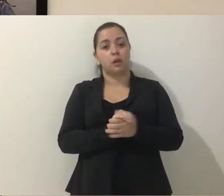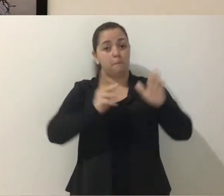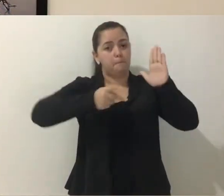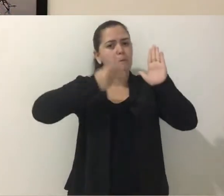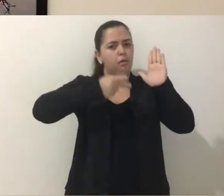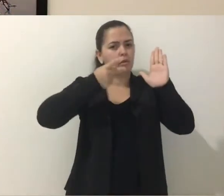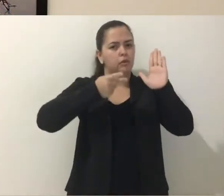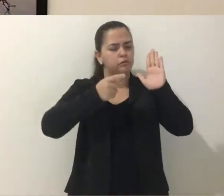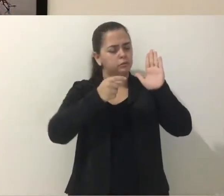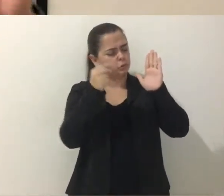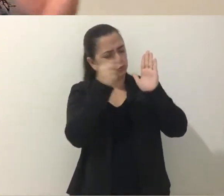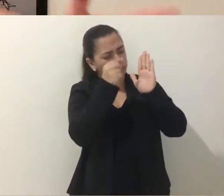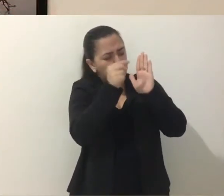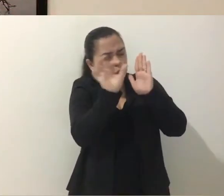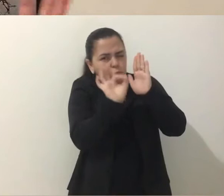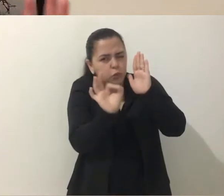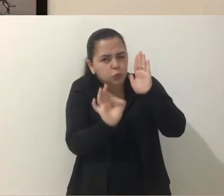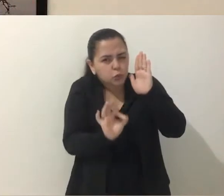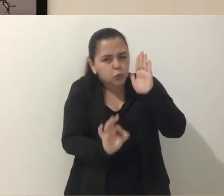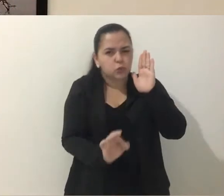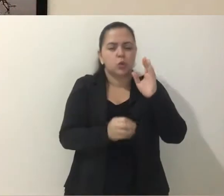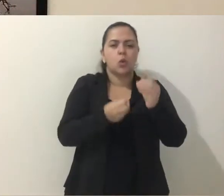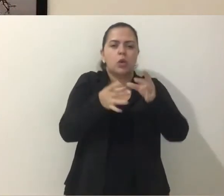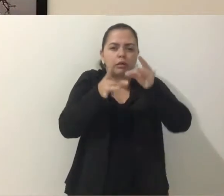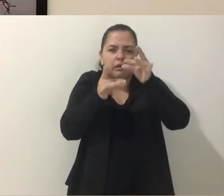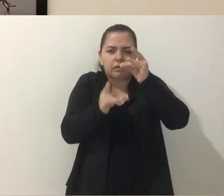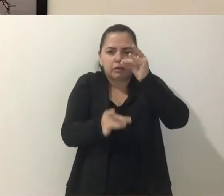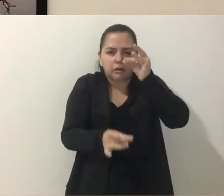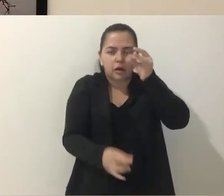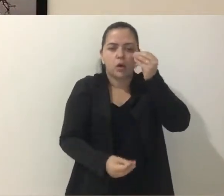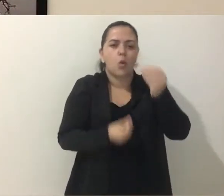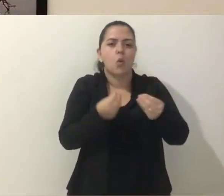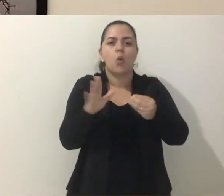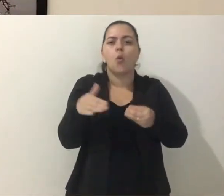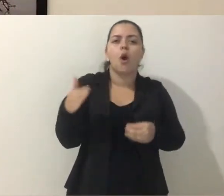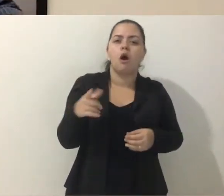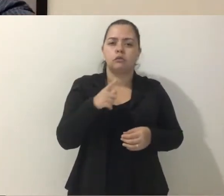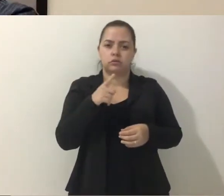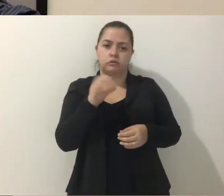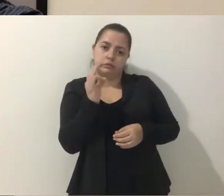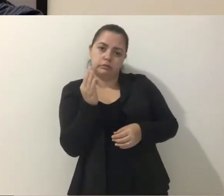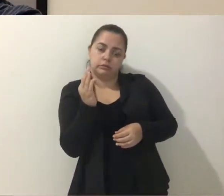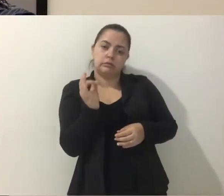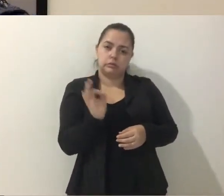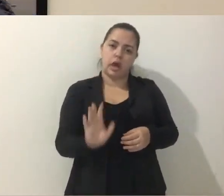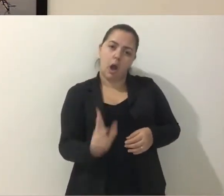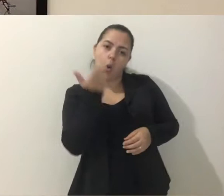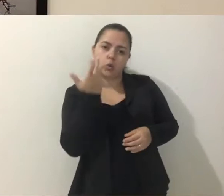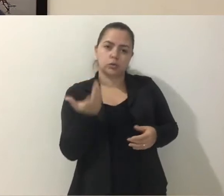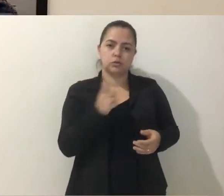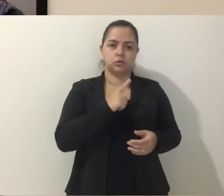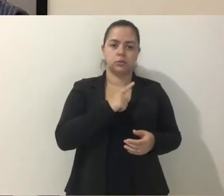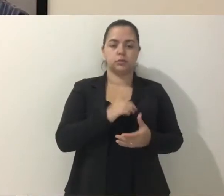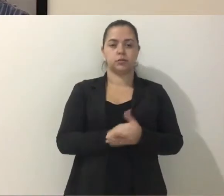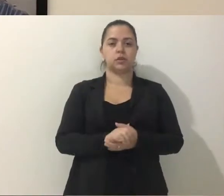analisando detalhadamente quando eles são compulsórios ou não. Por exemplo, se você jurar por